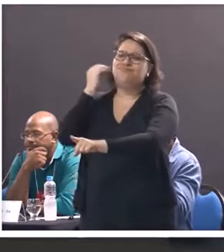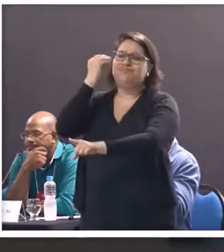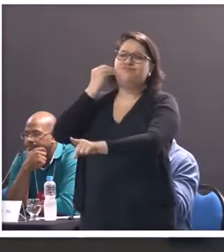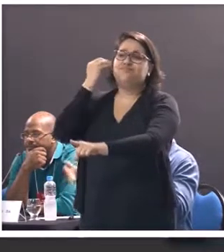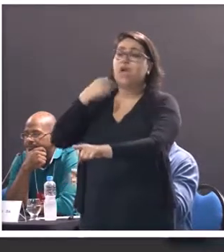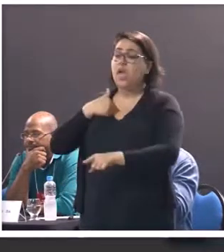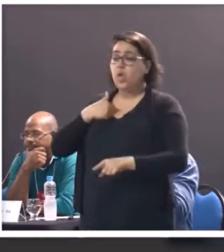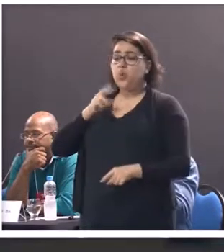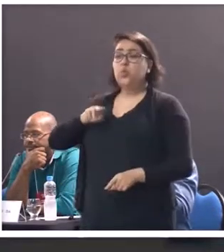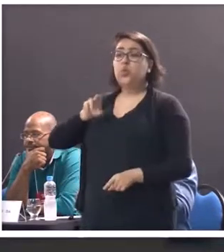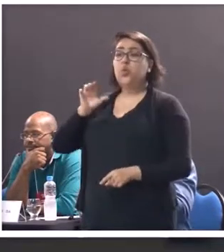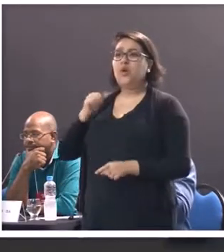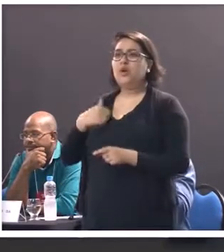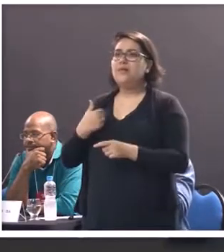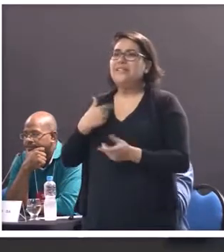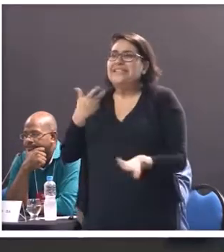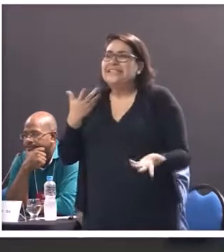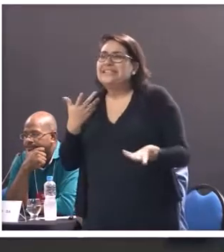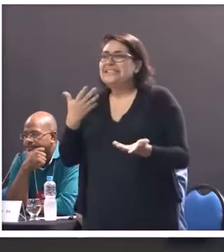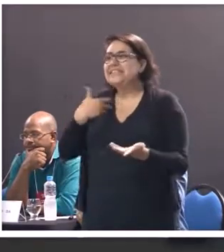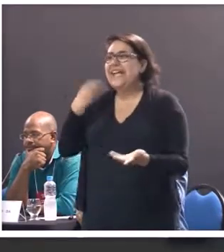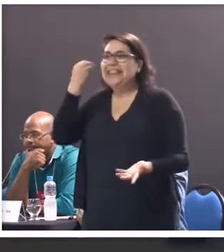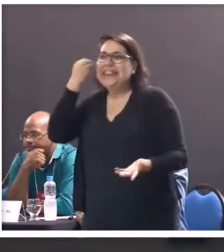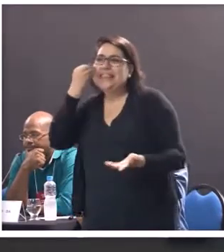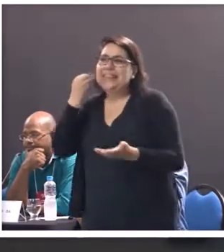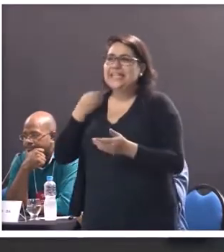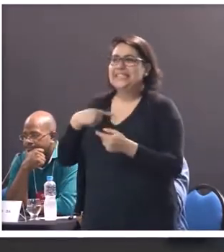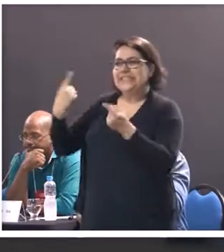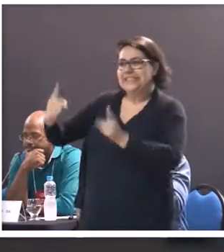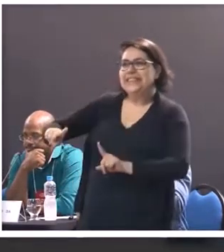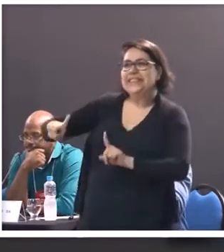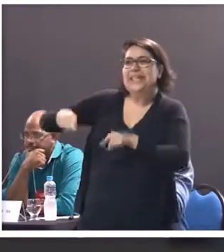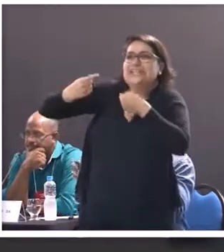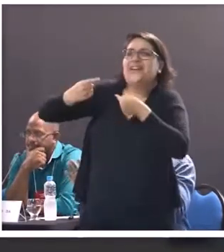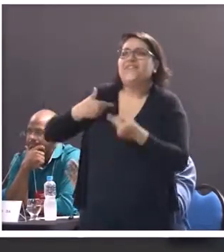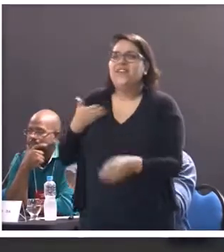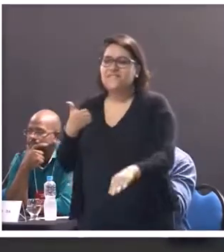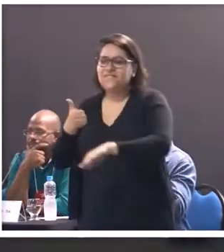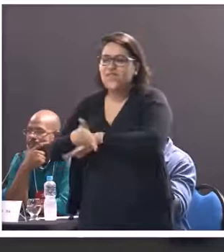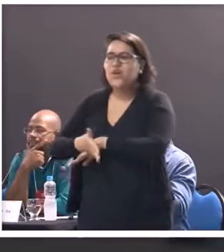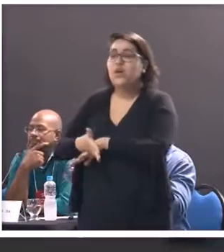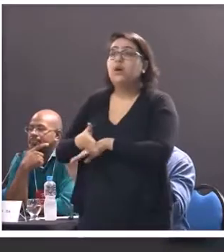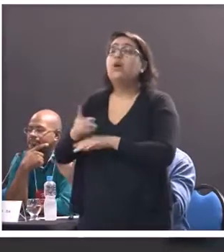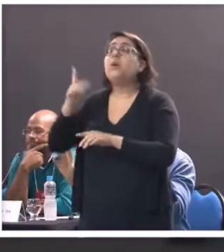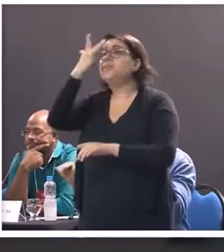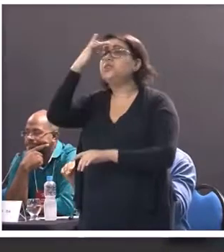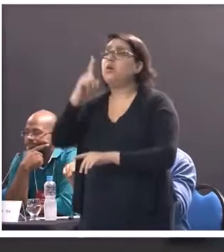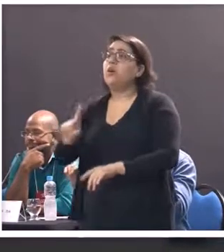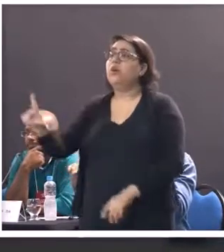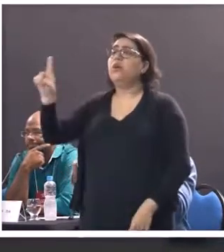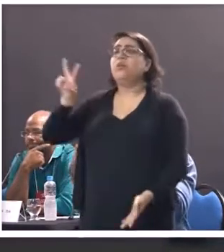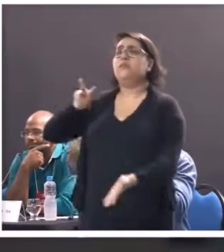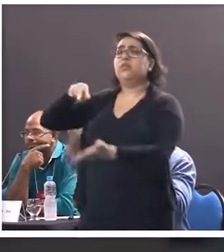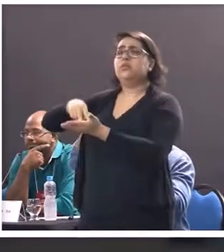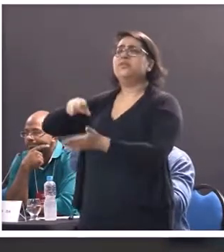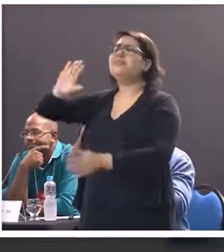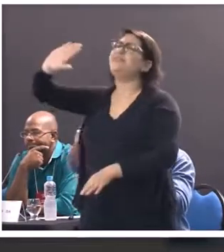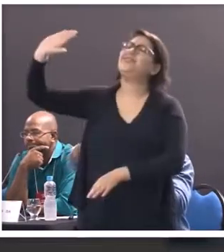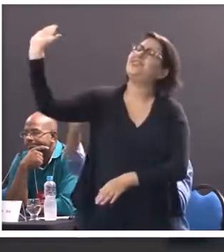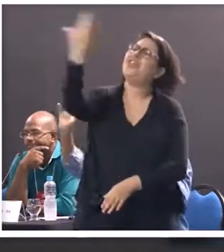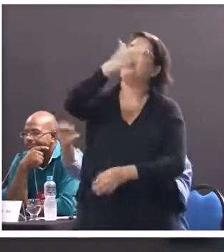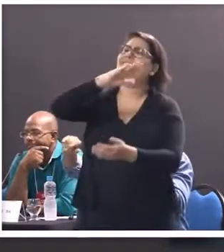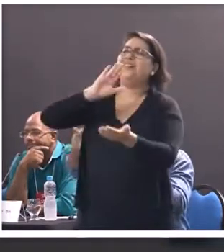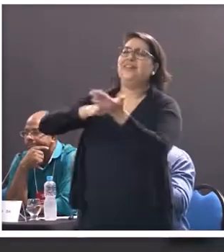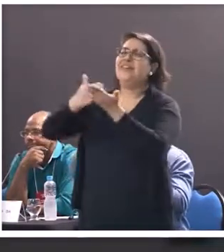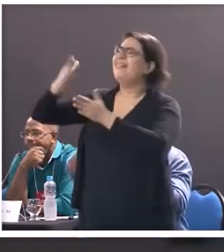ali, junto com ele, se aventurando nessa empreitada. De repente, alguém se levanta e fala assim, tira